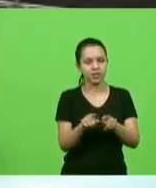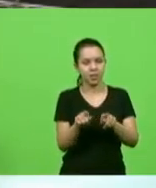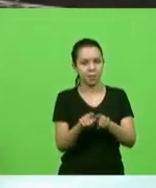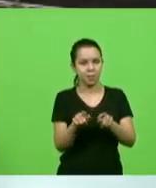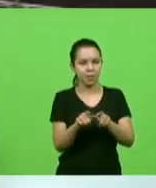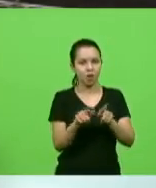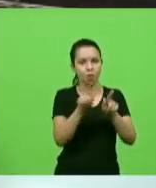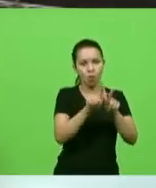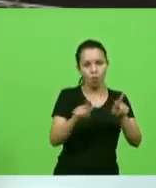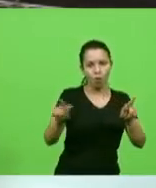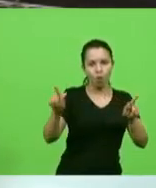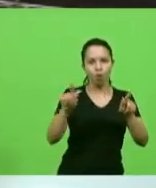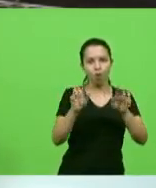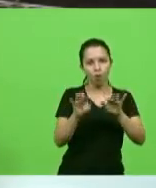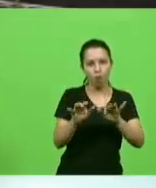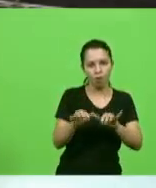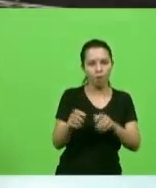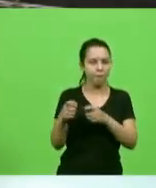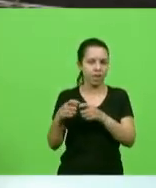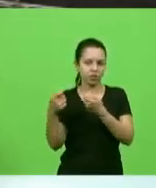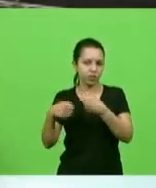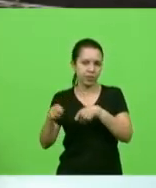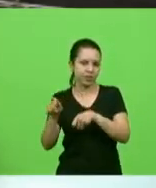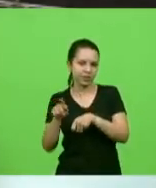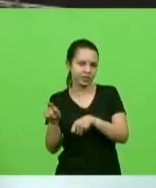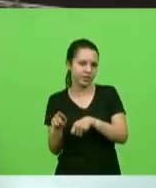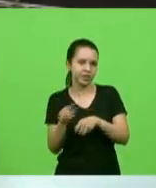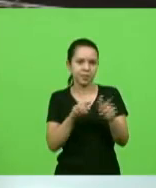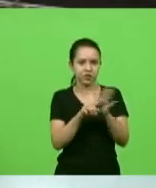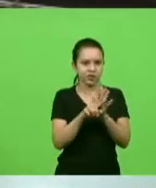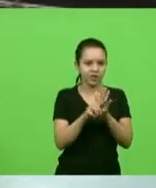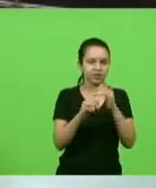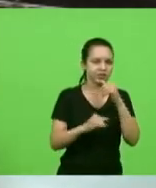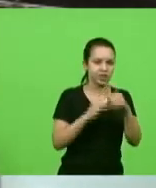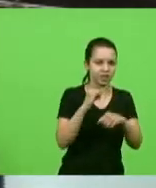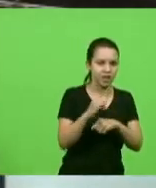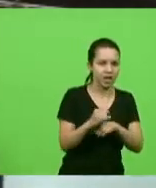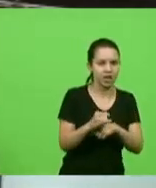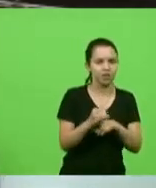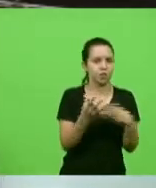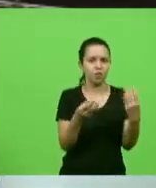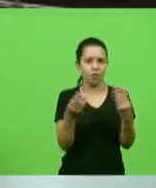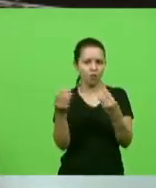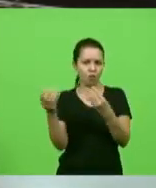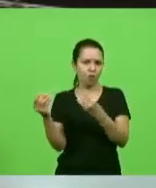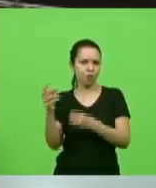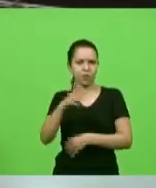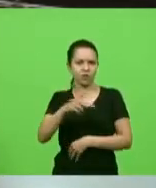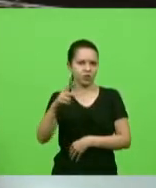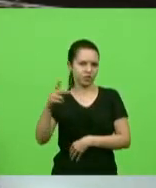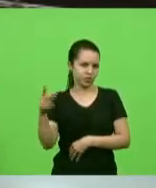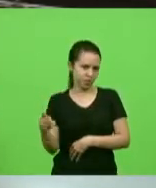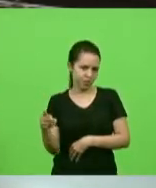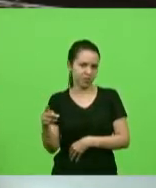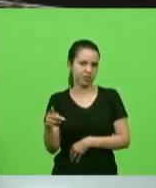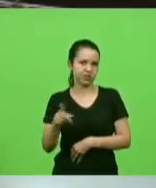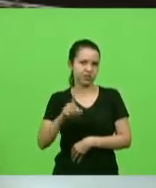dispensa o médico para consultar na internet são os tantos professores de Deus que a gente